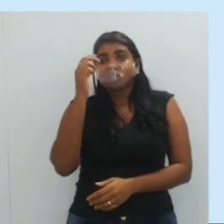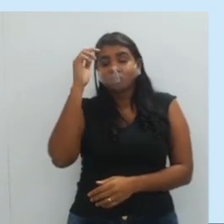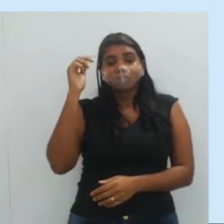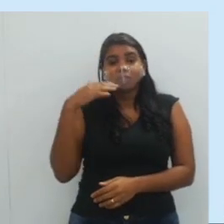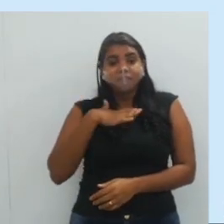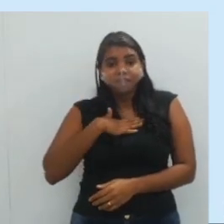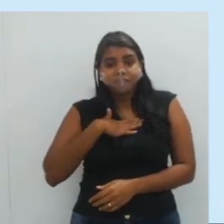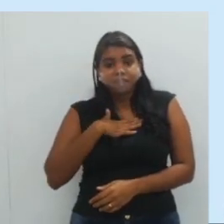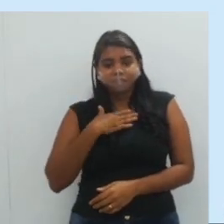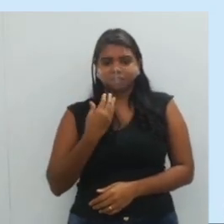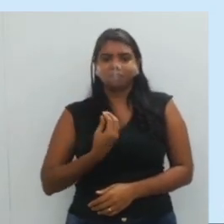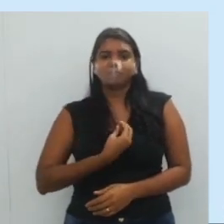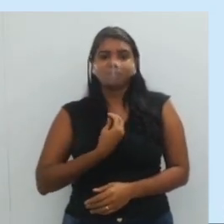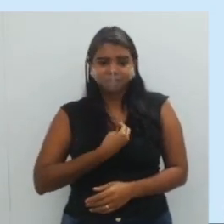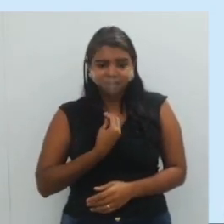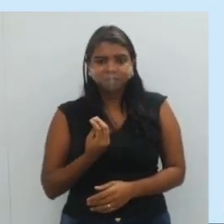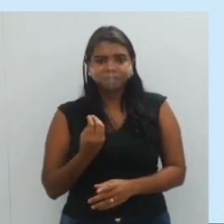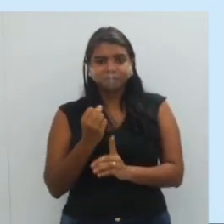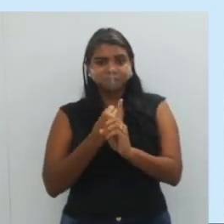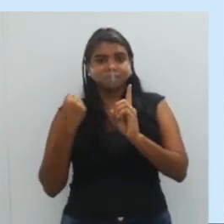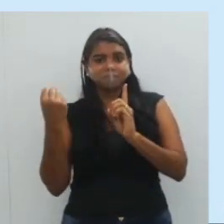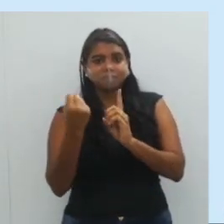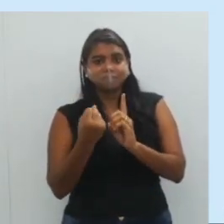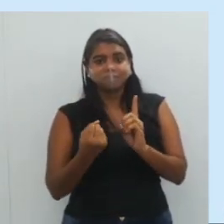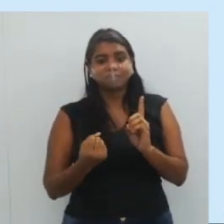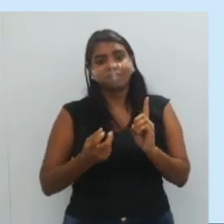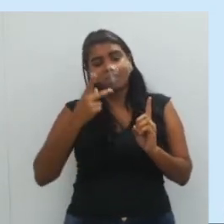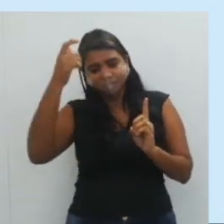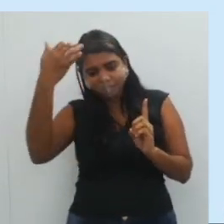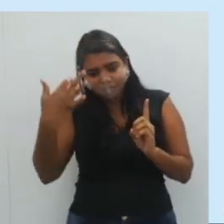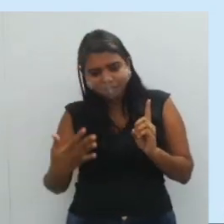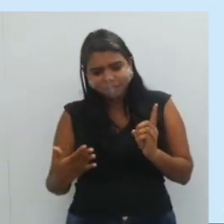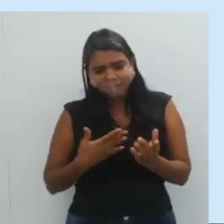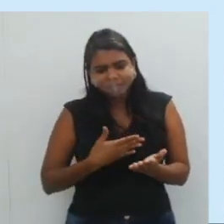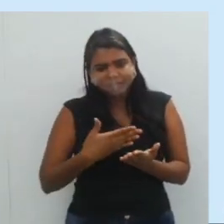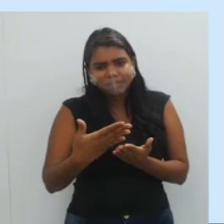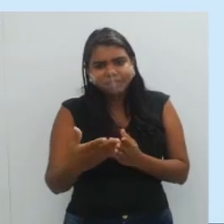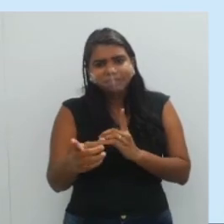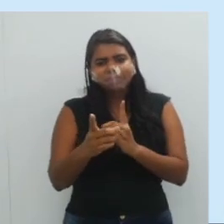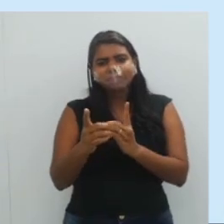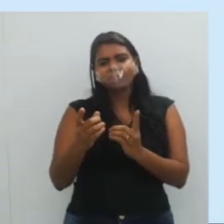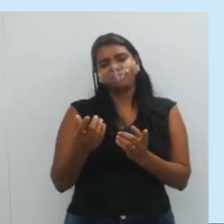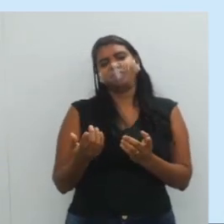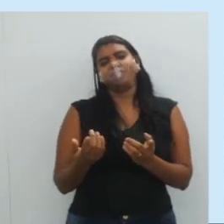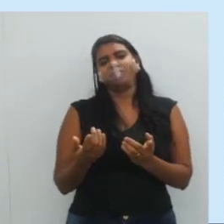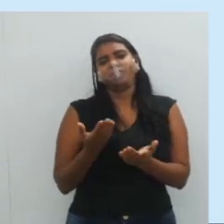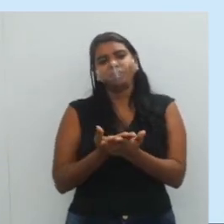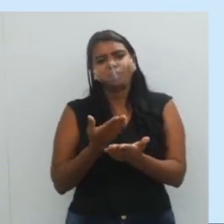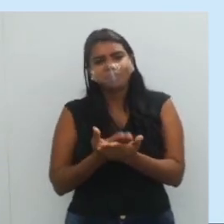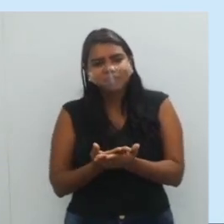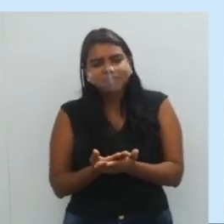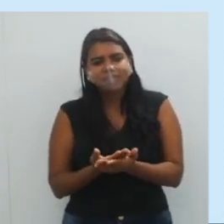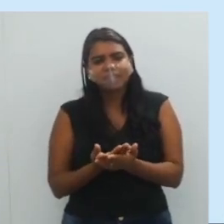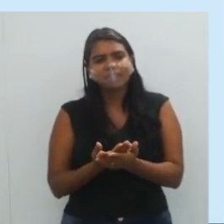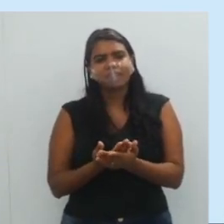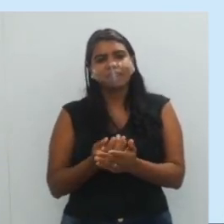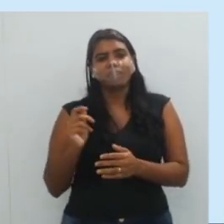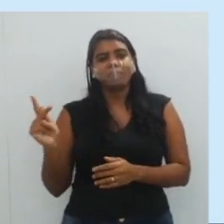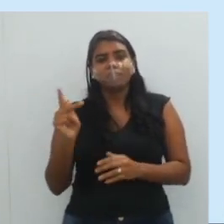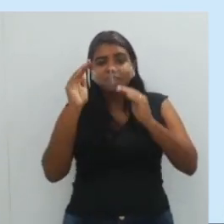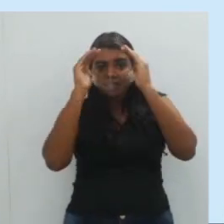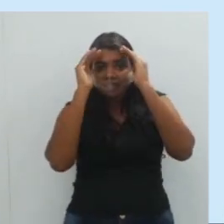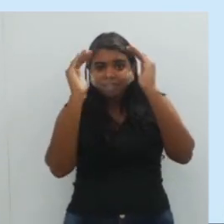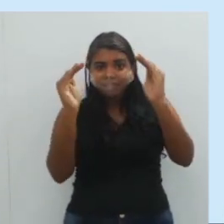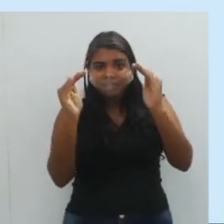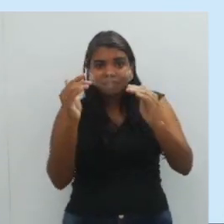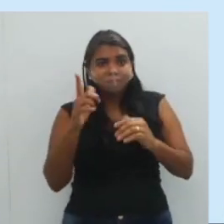Então, se eu vivo numa sociedade que eu estou falando desde o nosso encontro aqui, do início do nosso encontro, em pluralidade e